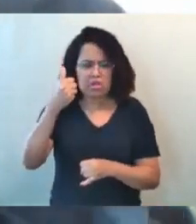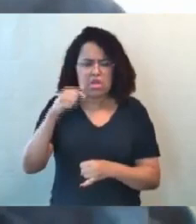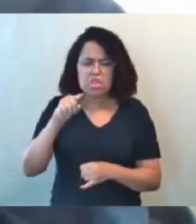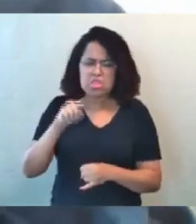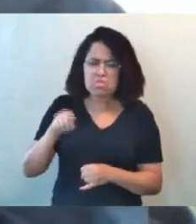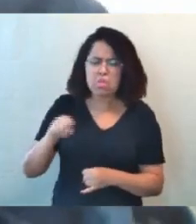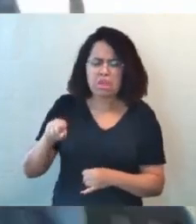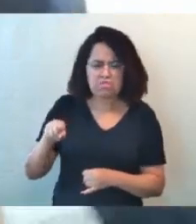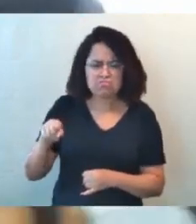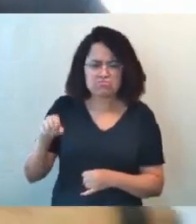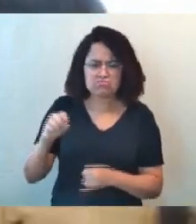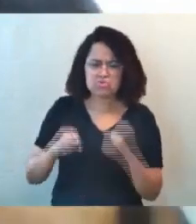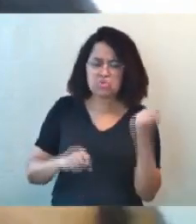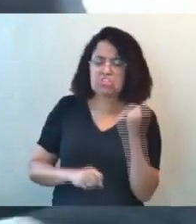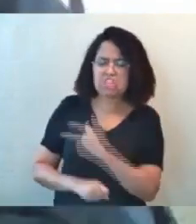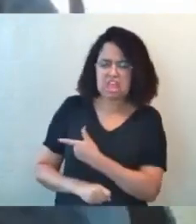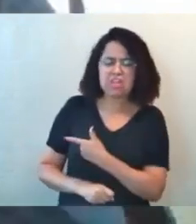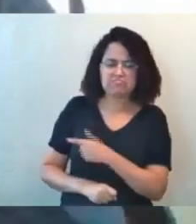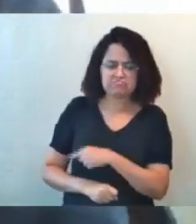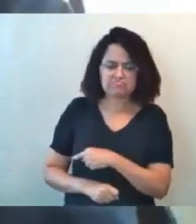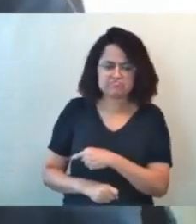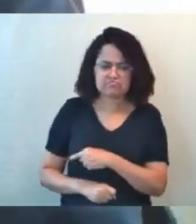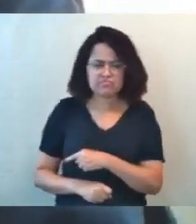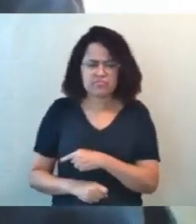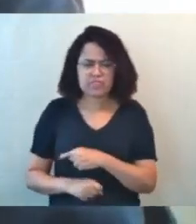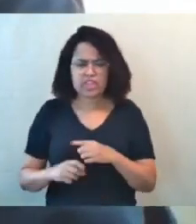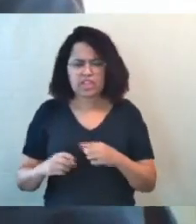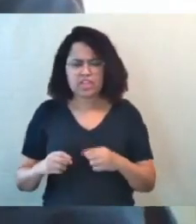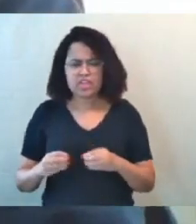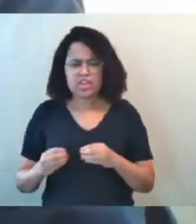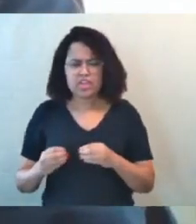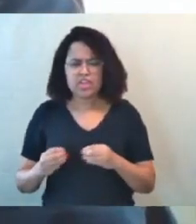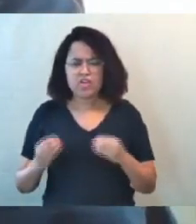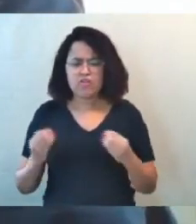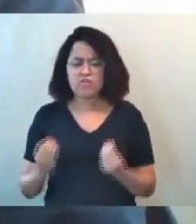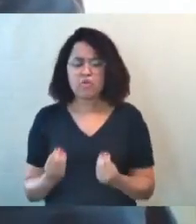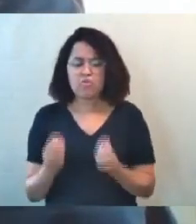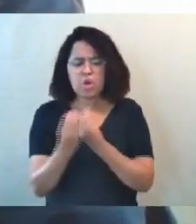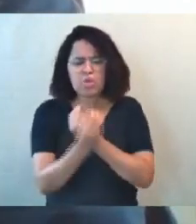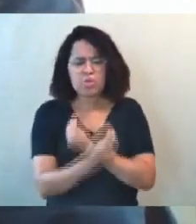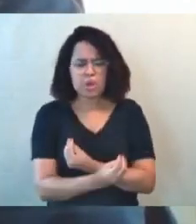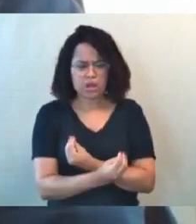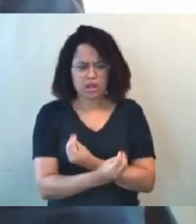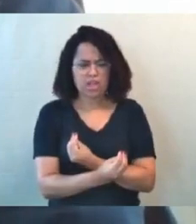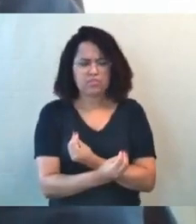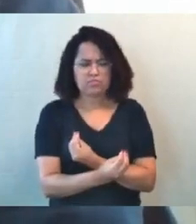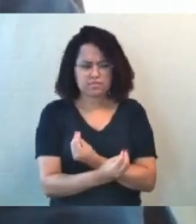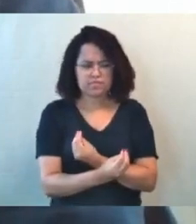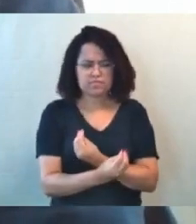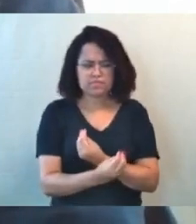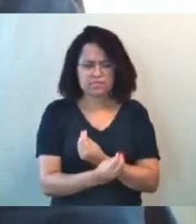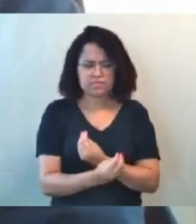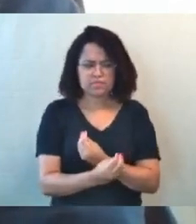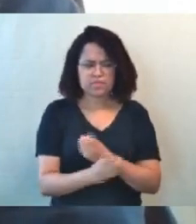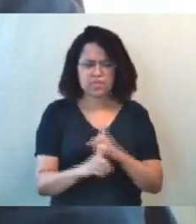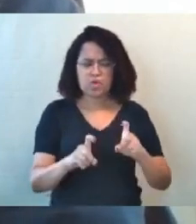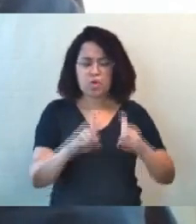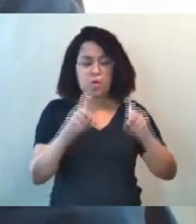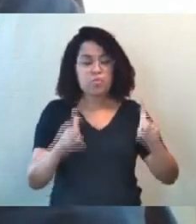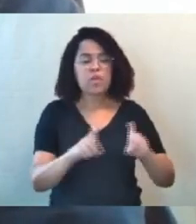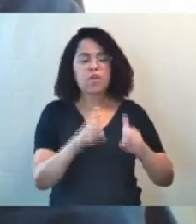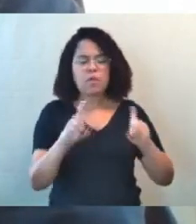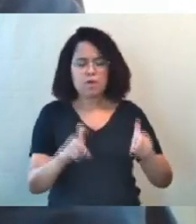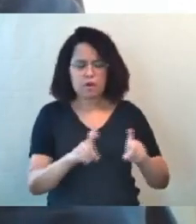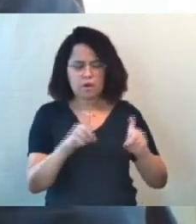aqui. Eu ia te o meu sugerir isso. Seria ótimo, tá como os dois irem fazendo tá mesmo? Melhor ele utilizar o computador do senhor, porque a sua